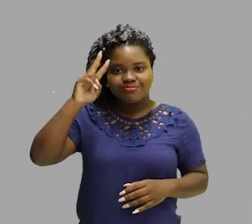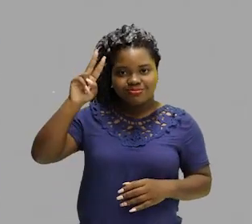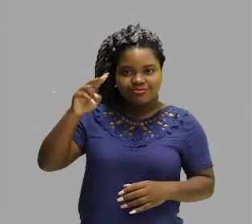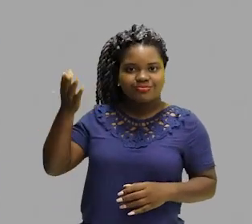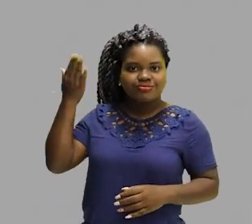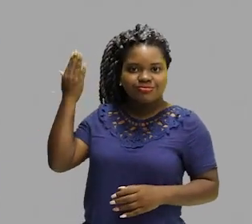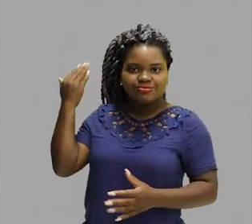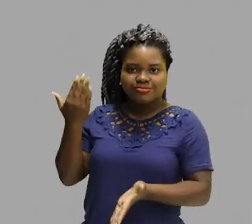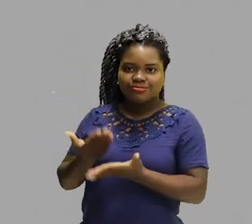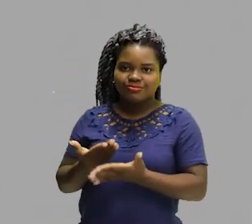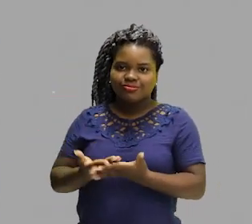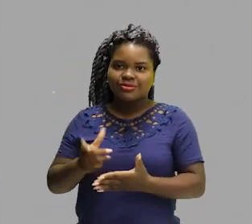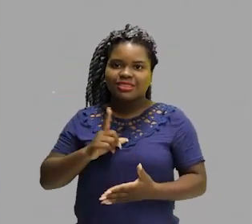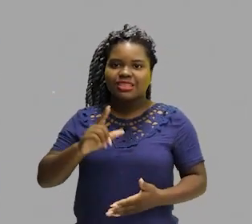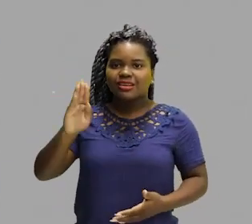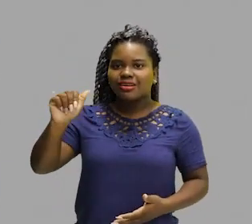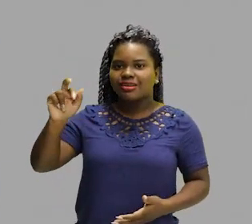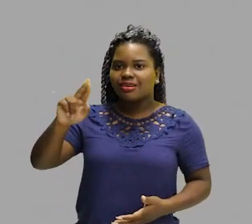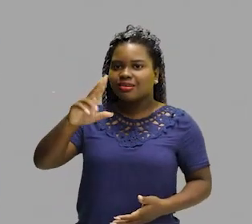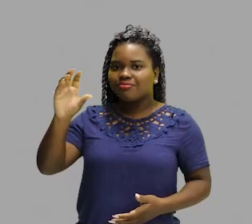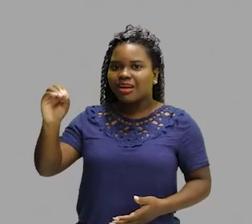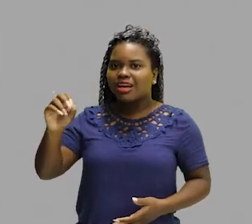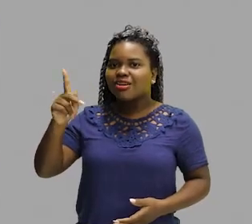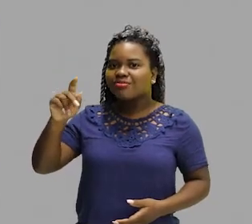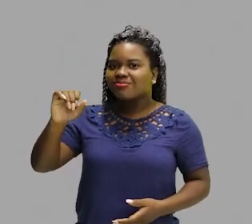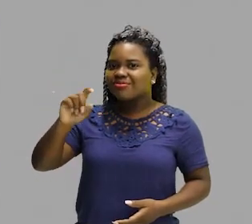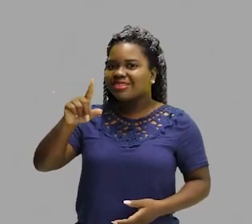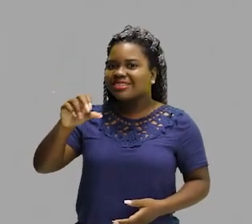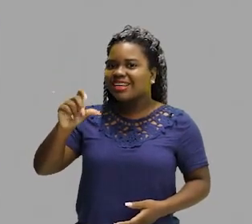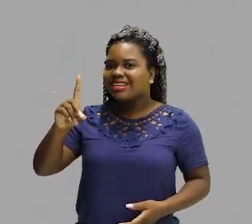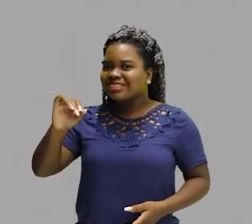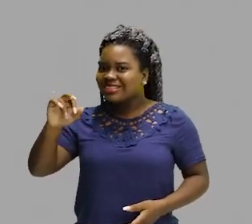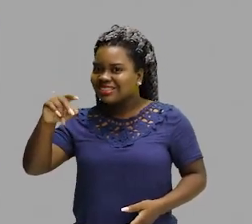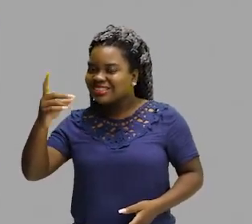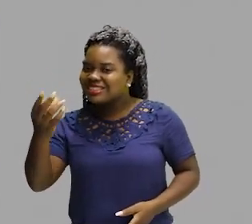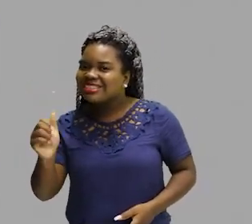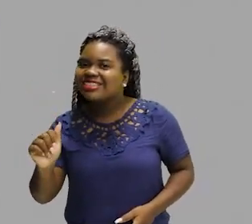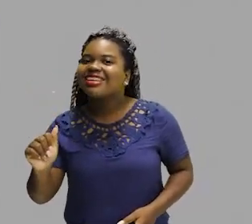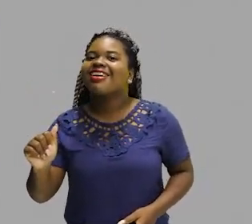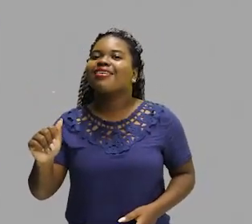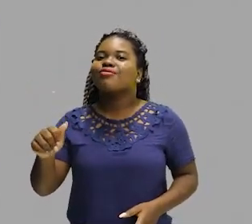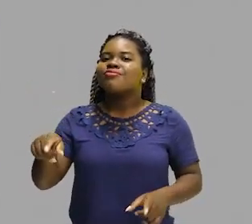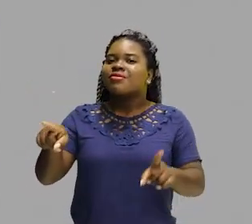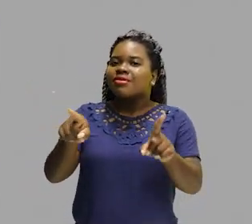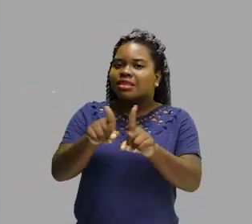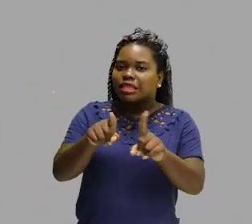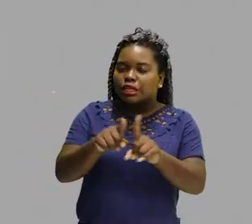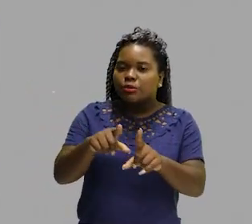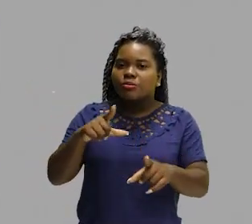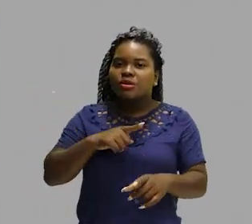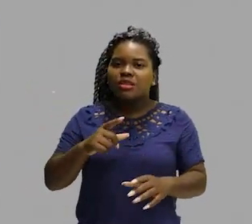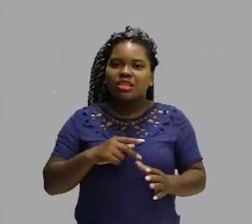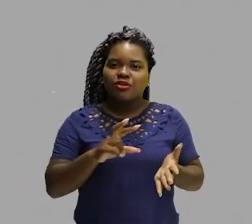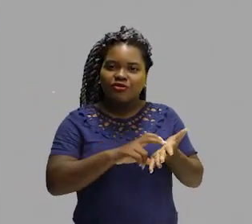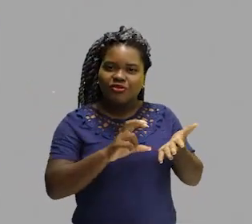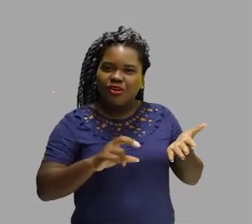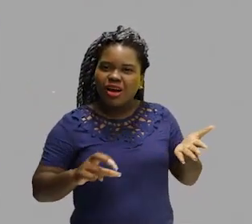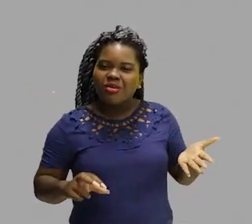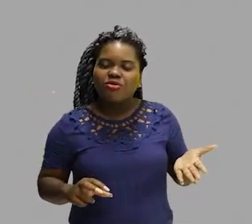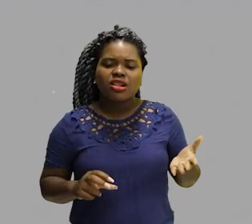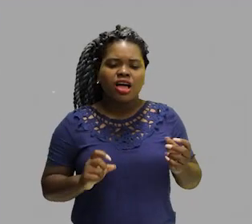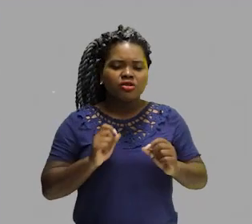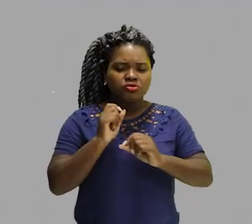trouxe o Barões da Pisadinha, né? As cantigas satíricas elas tinham vocabulário chulo. Lembram dessa